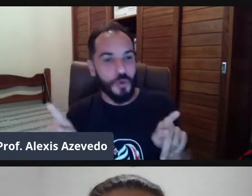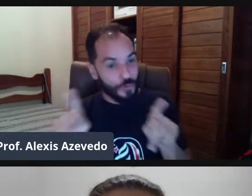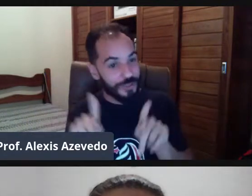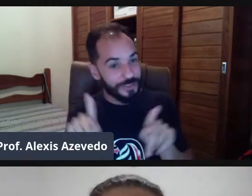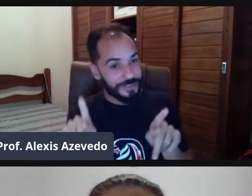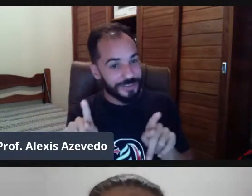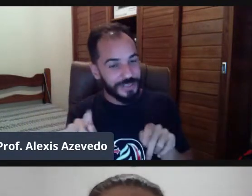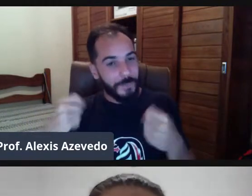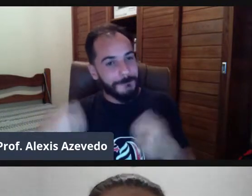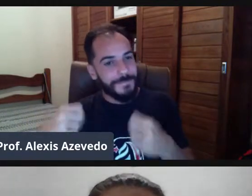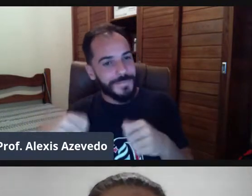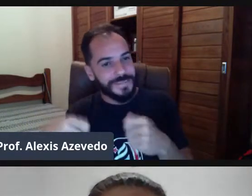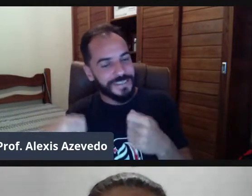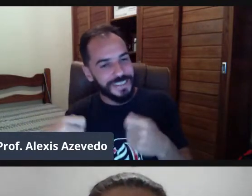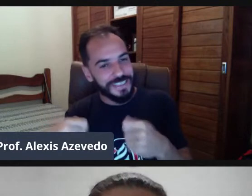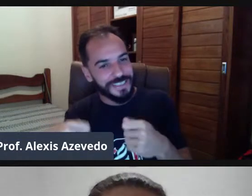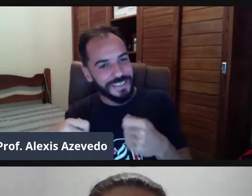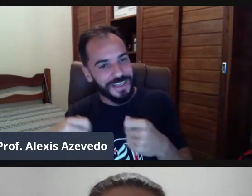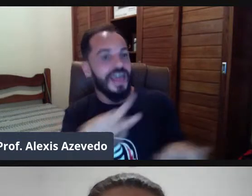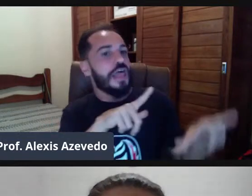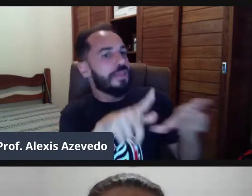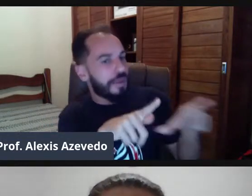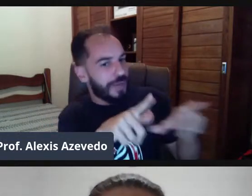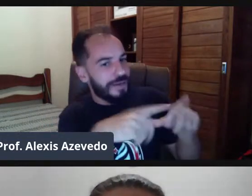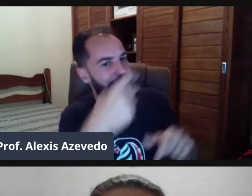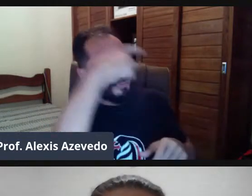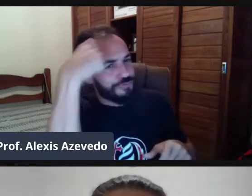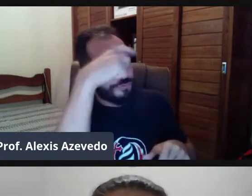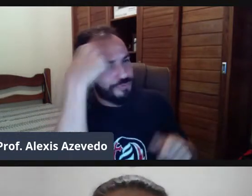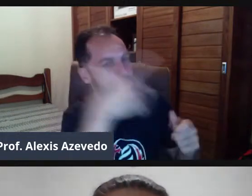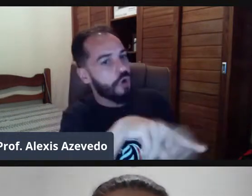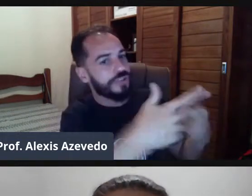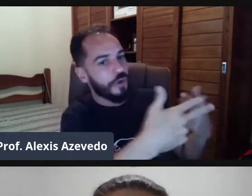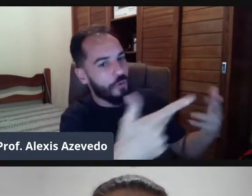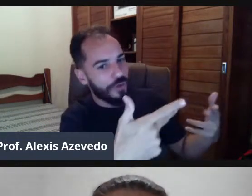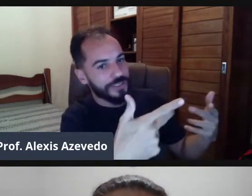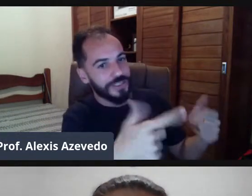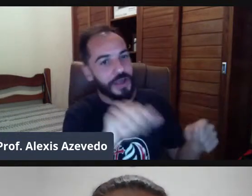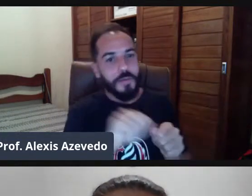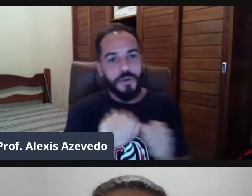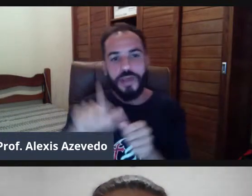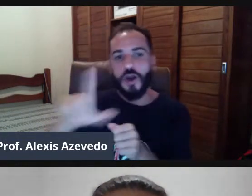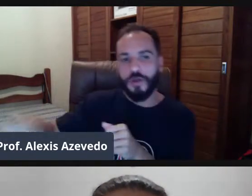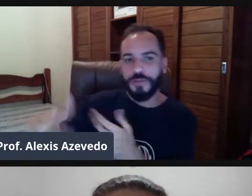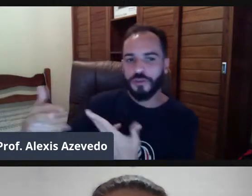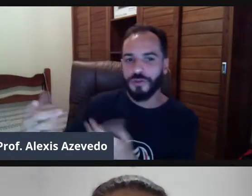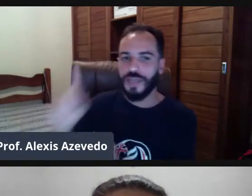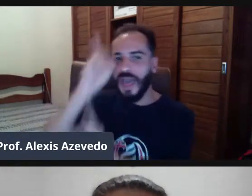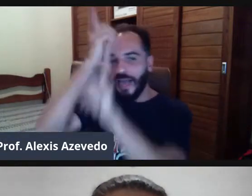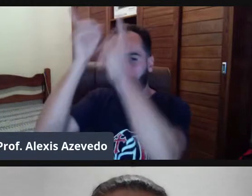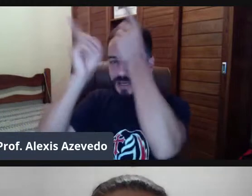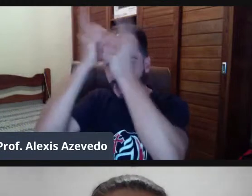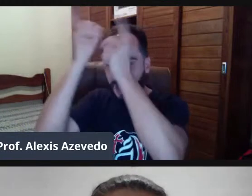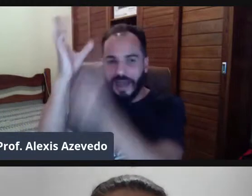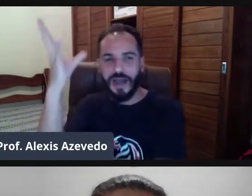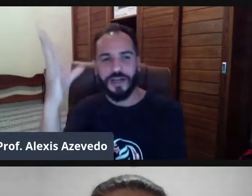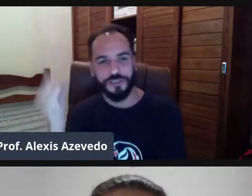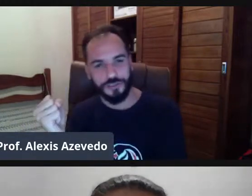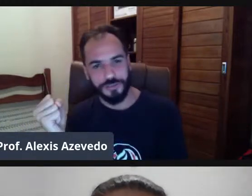que se sacrificar em alguns cargos, né? Eu mesmo agora não está fácil